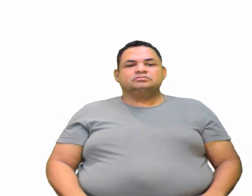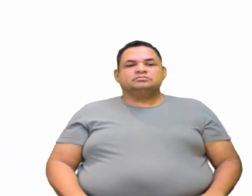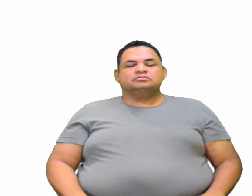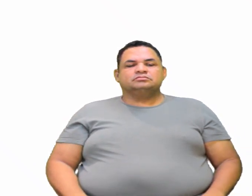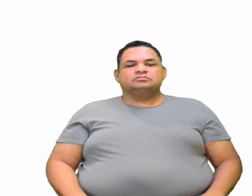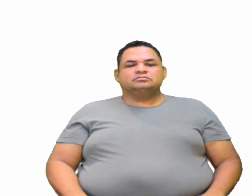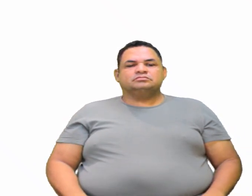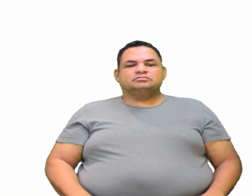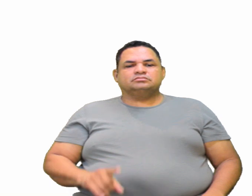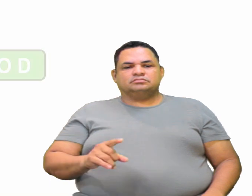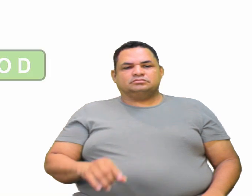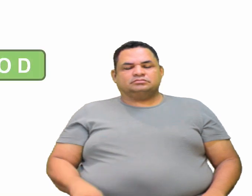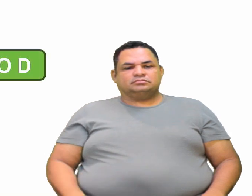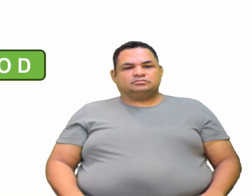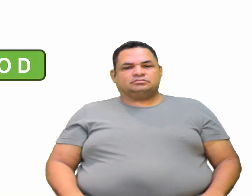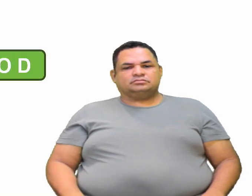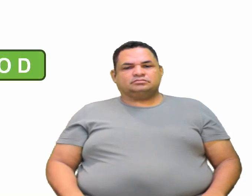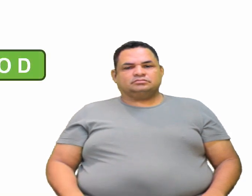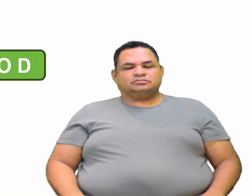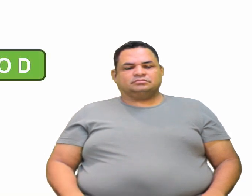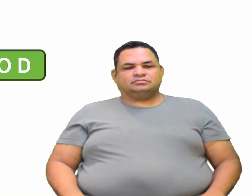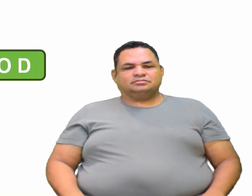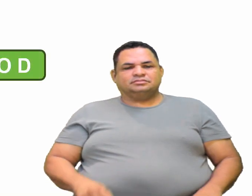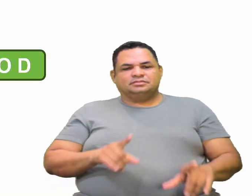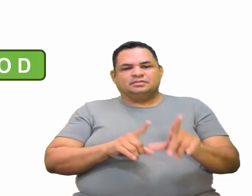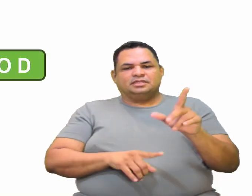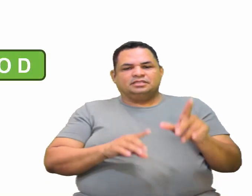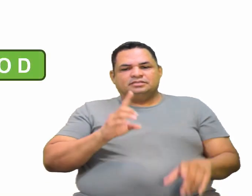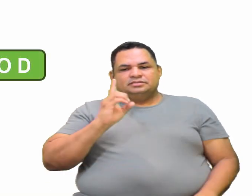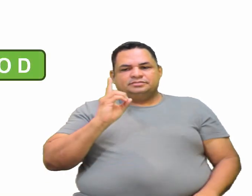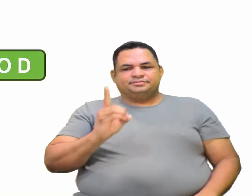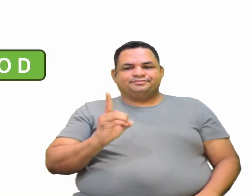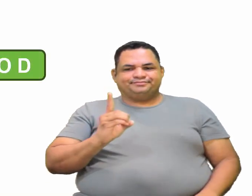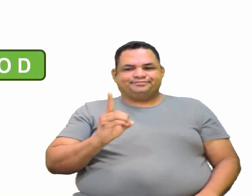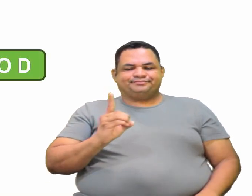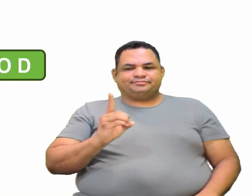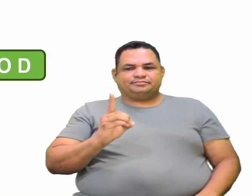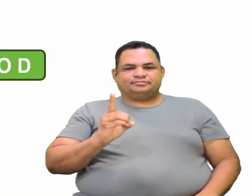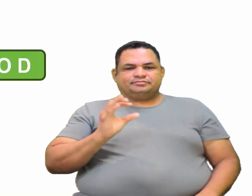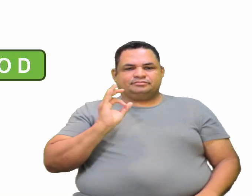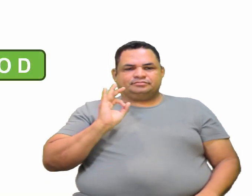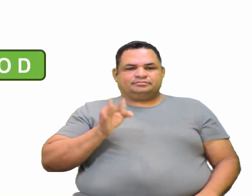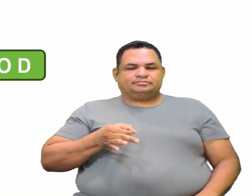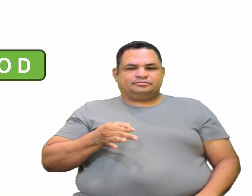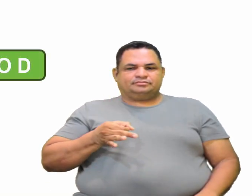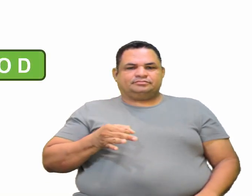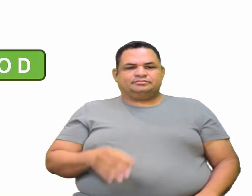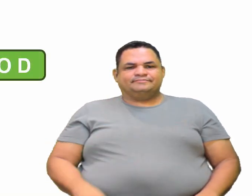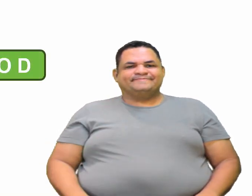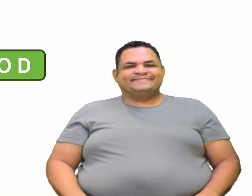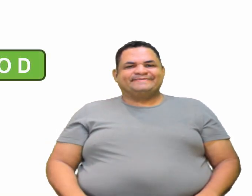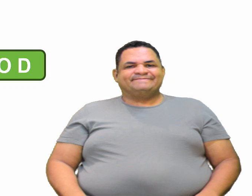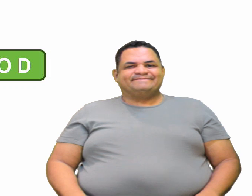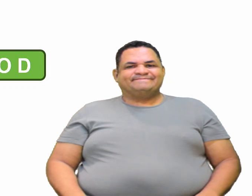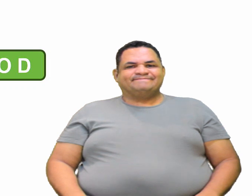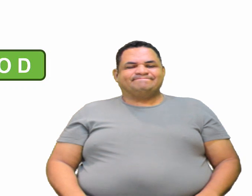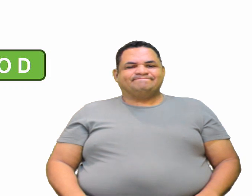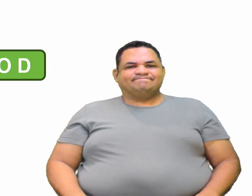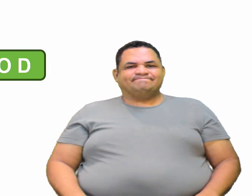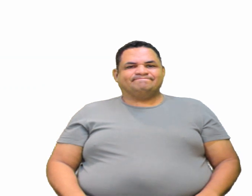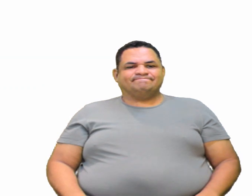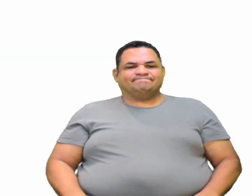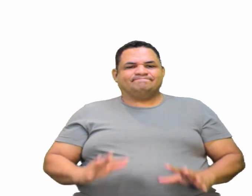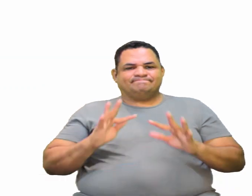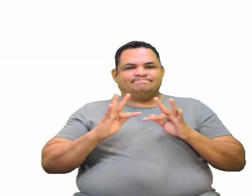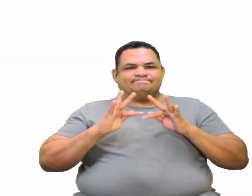alternativa correta. Joga isso mesmo. Vou até pintar ele aqui para ficar mais fácil, né, para vocês gravarem. Vamos aí. para a